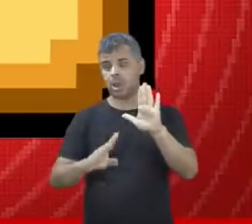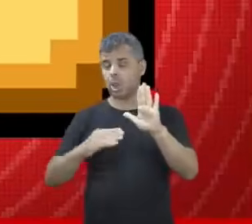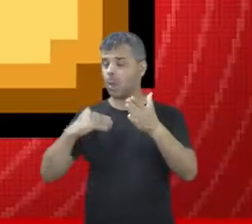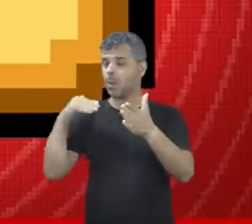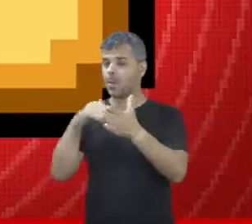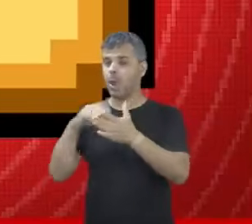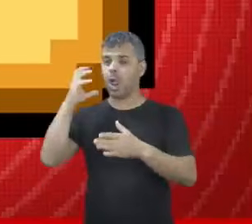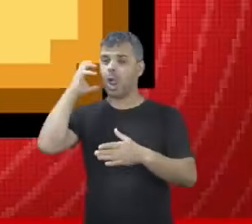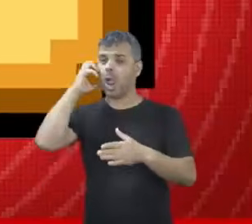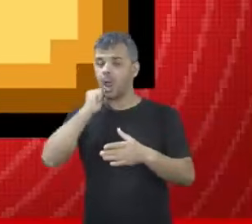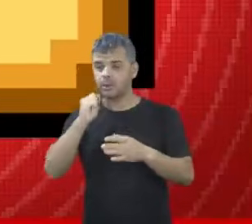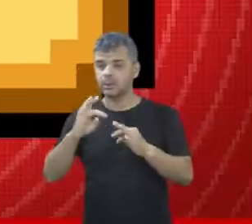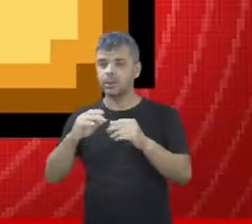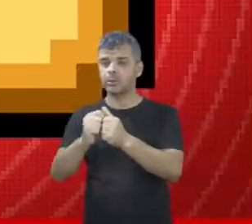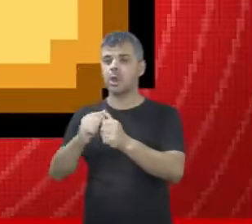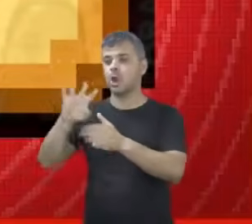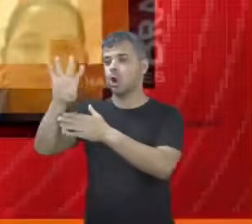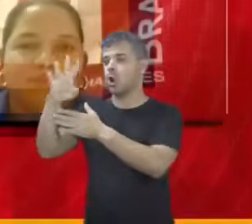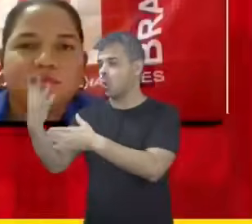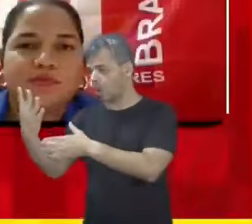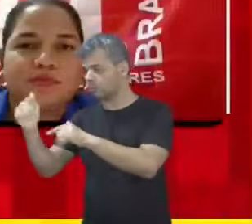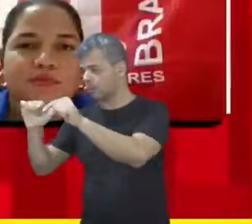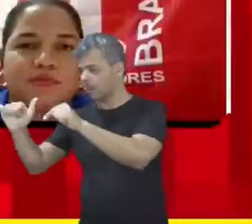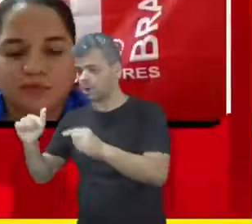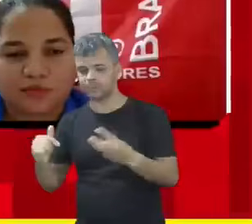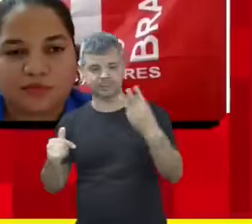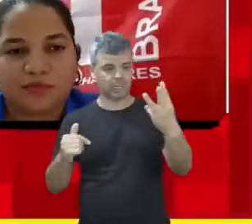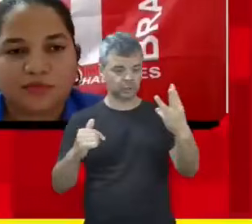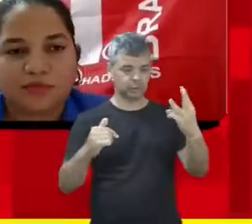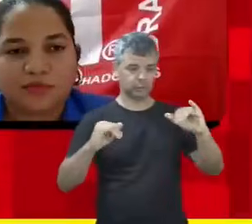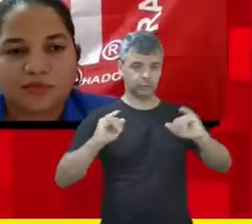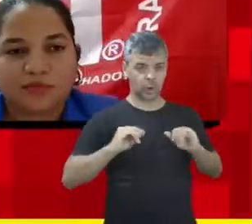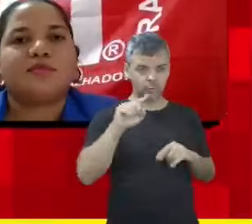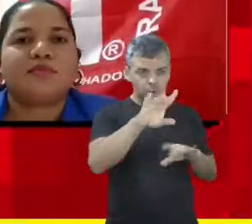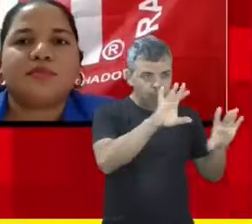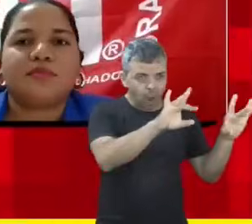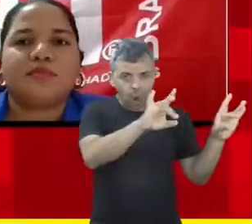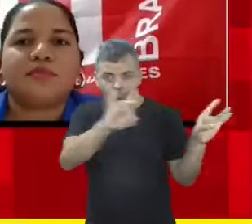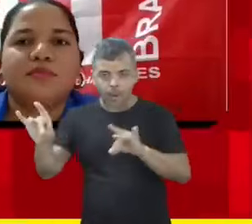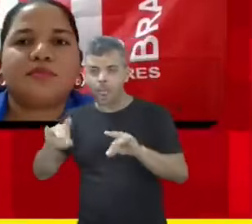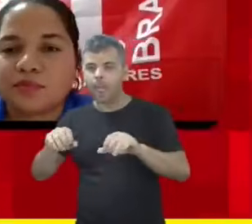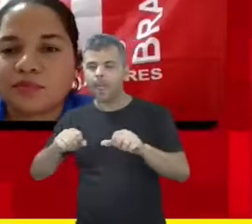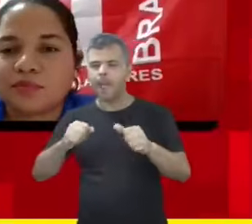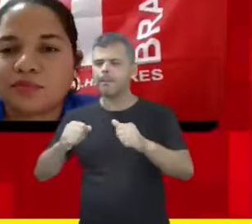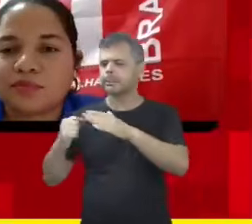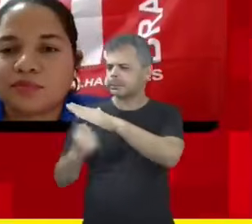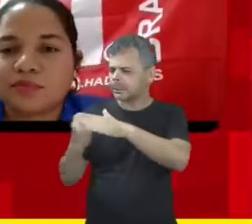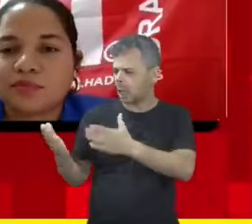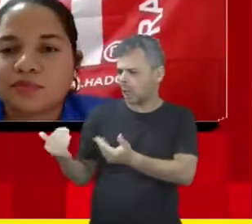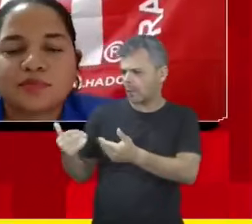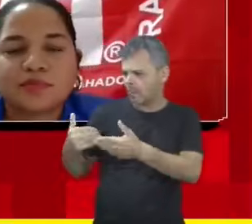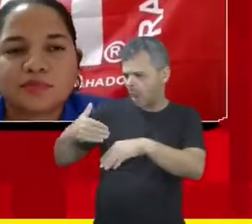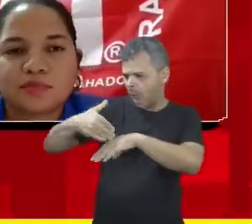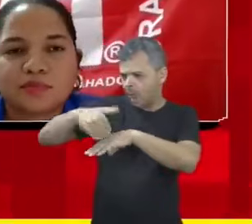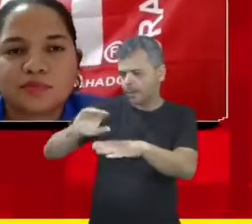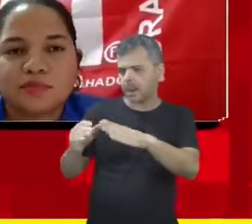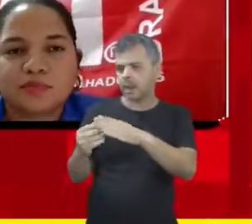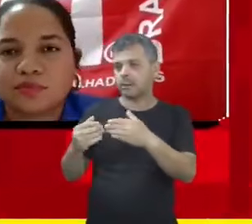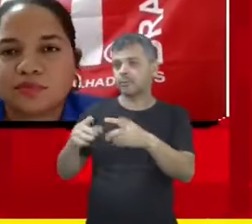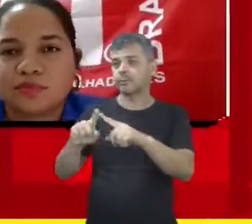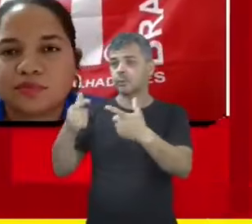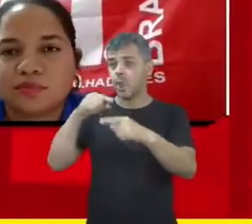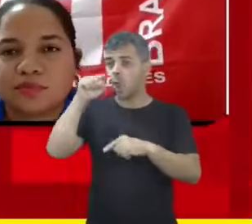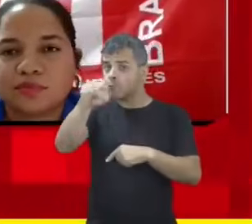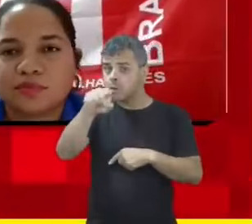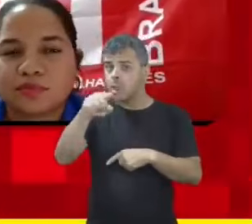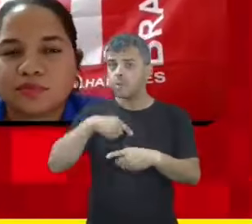impede a adoção da jornada 4x3. Você que está nos vendo aí, jovem empresário, quer abrir uma empresa, já é um empresário,